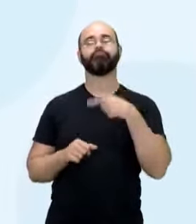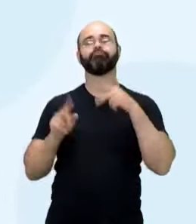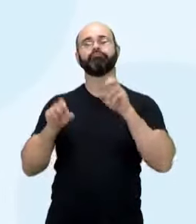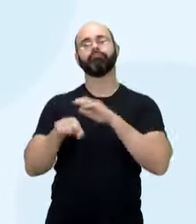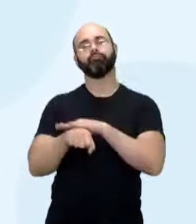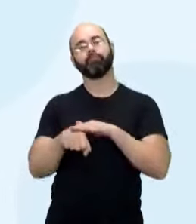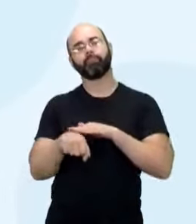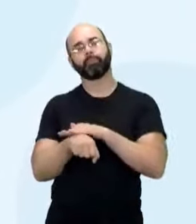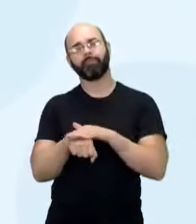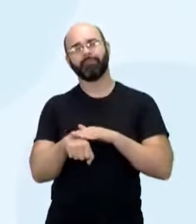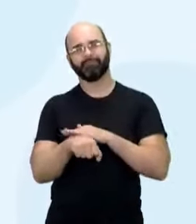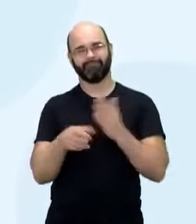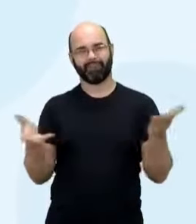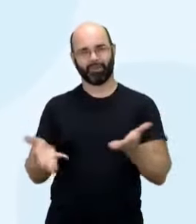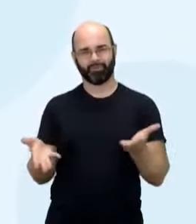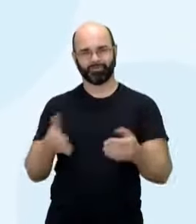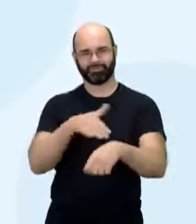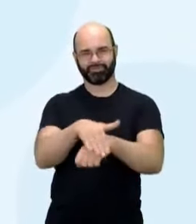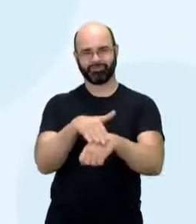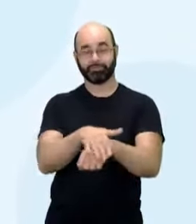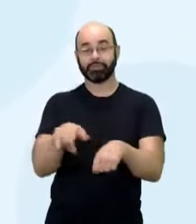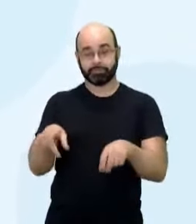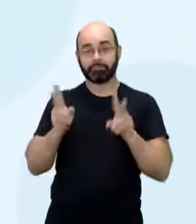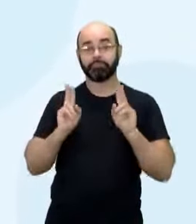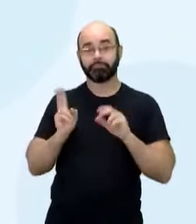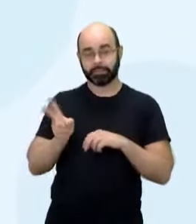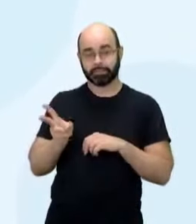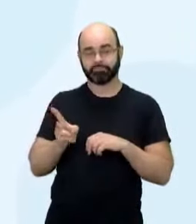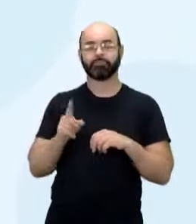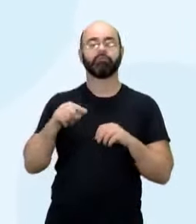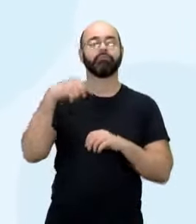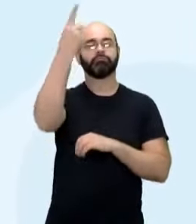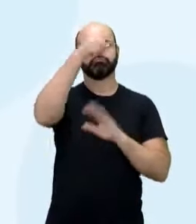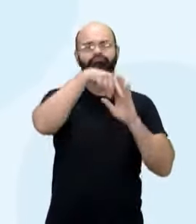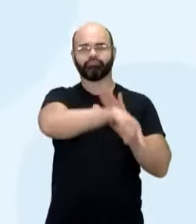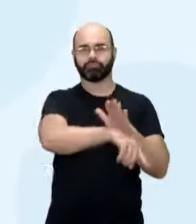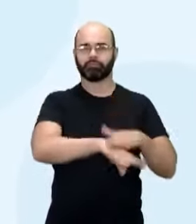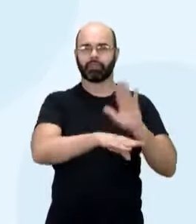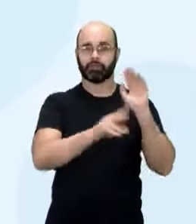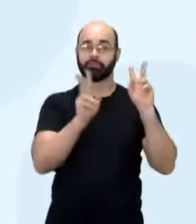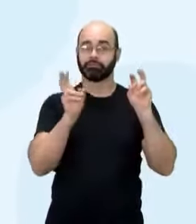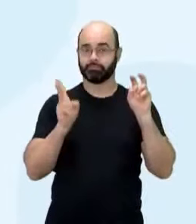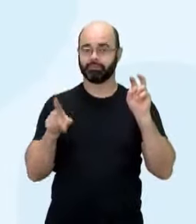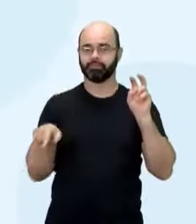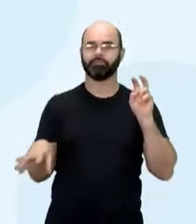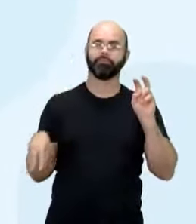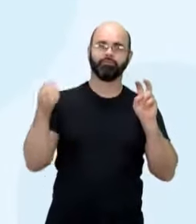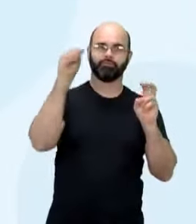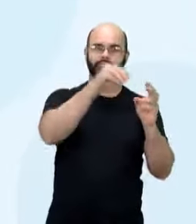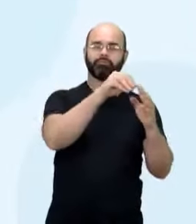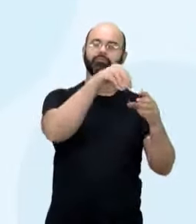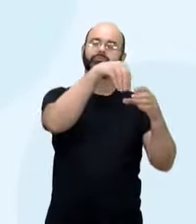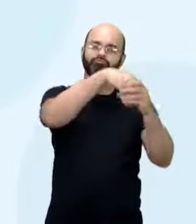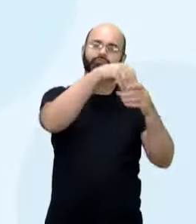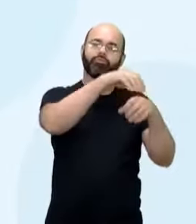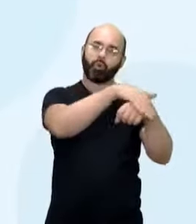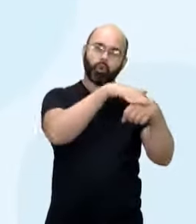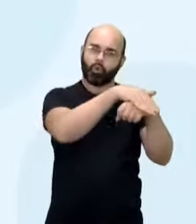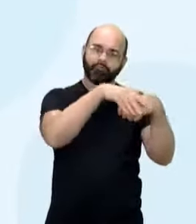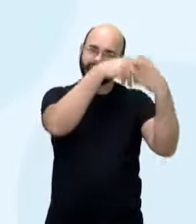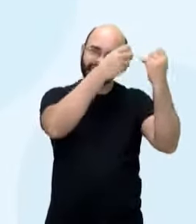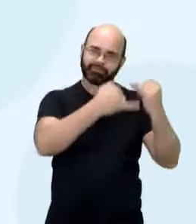essas questões que a gente trouxe aqui hoje com vocês, mas com mais profundidade. Então, já entrando agora nos nossos